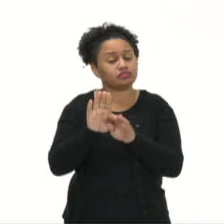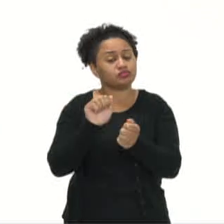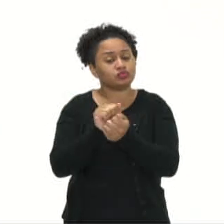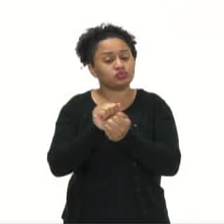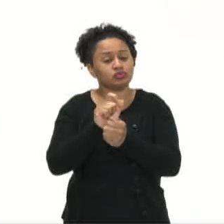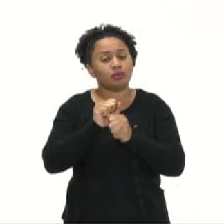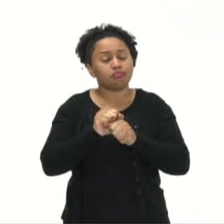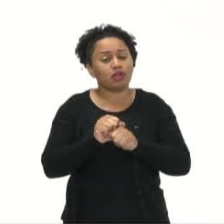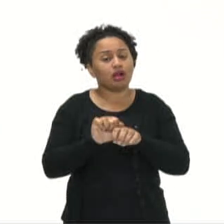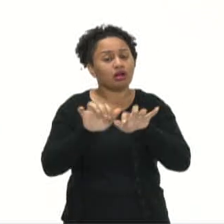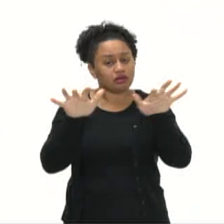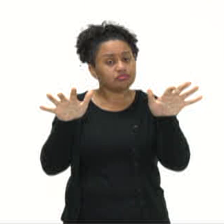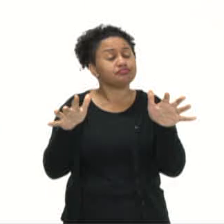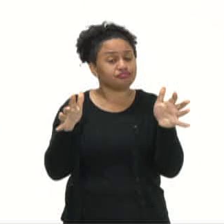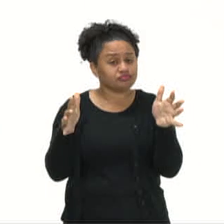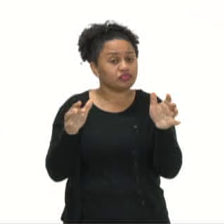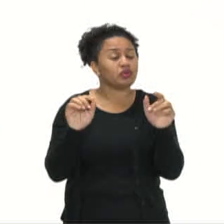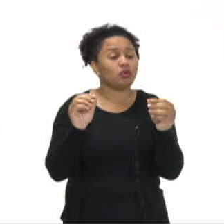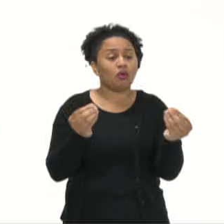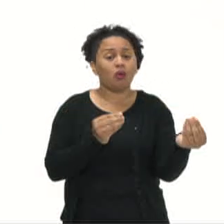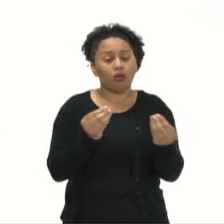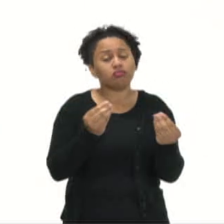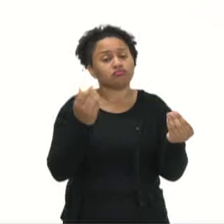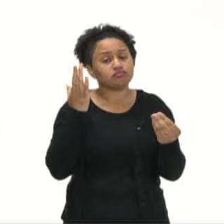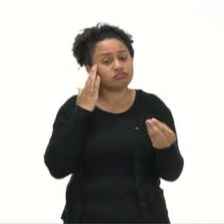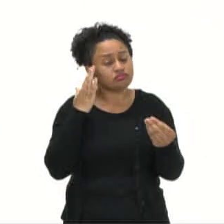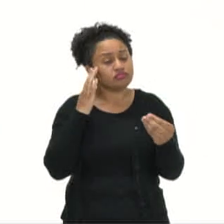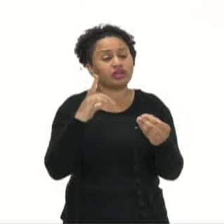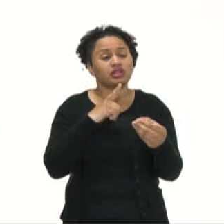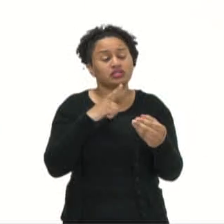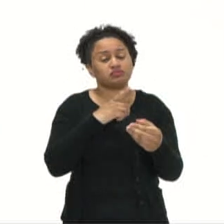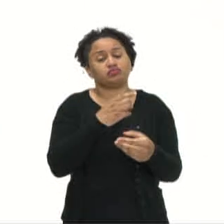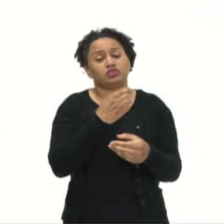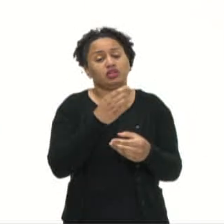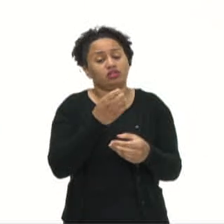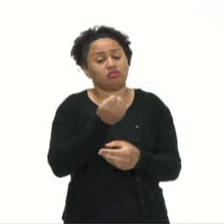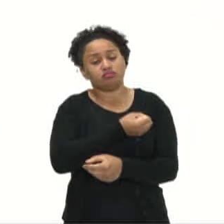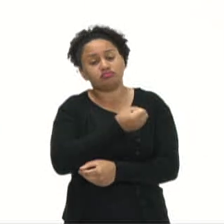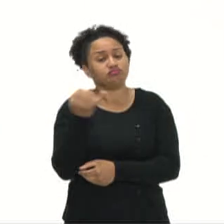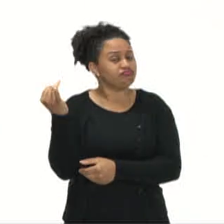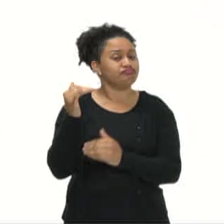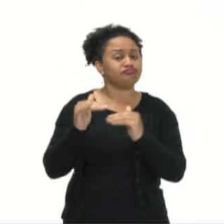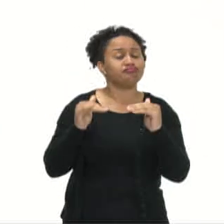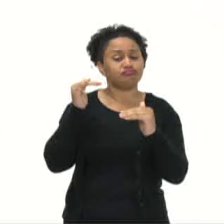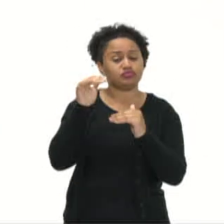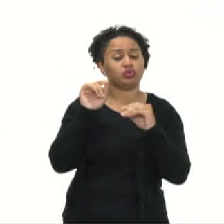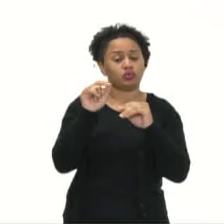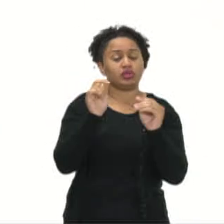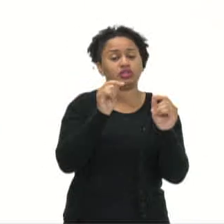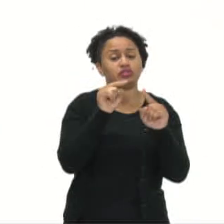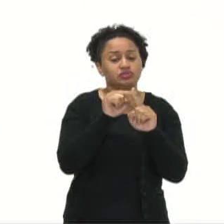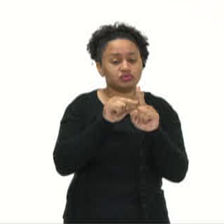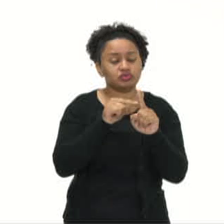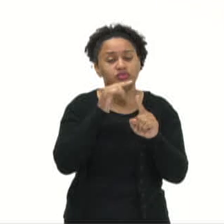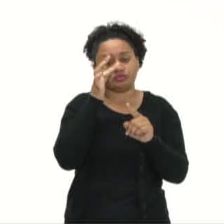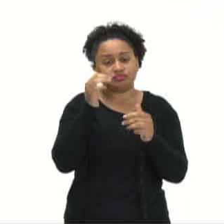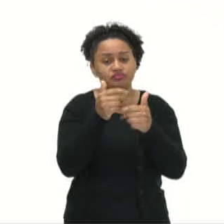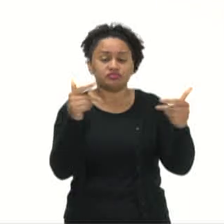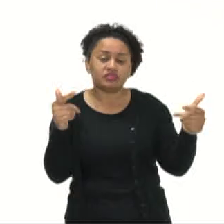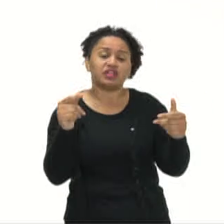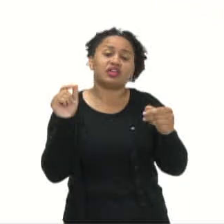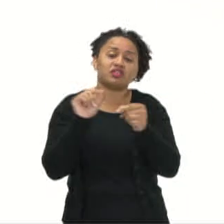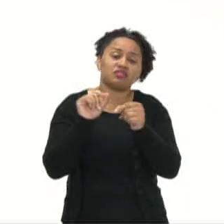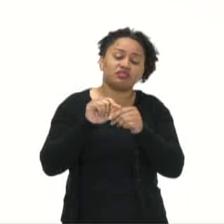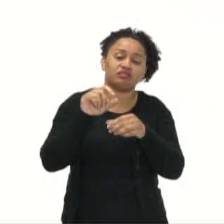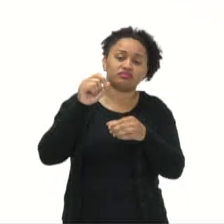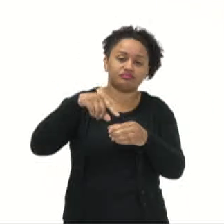meio dos esporos. A prova disso é que existe um número muito superior de espécies vegetais produtoras de